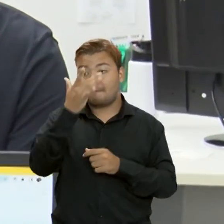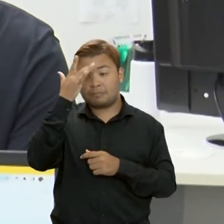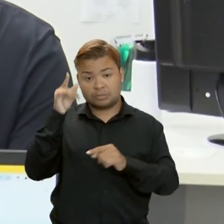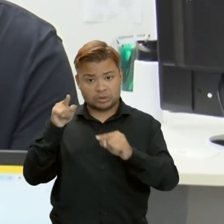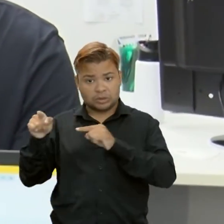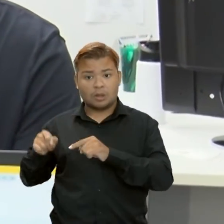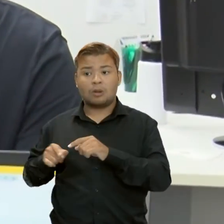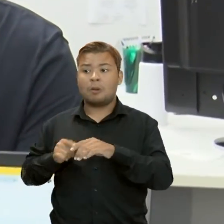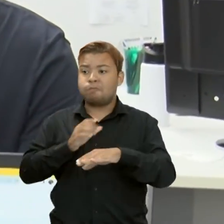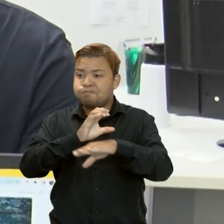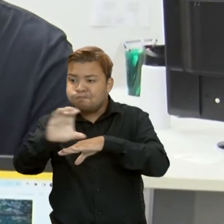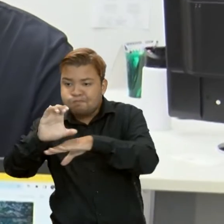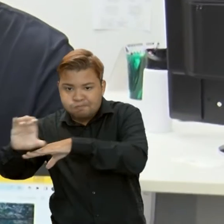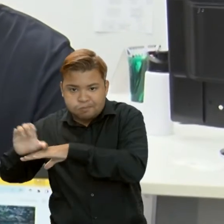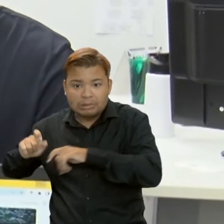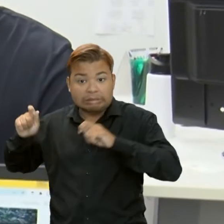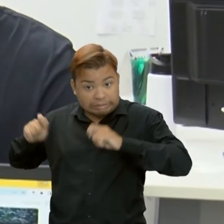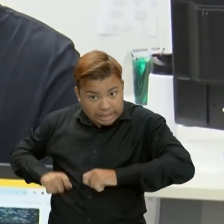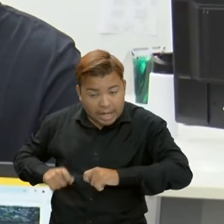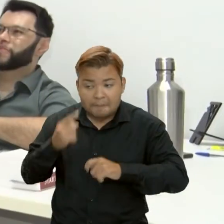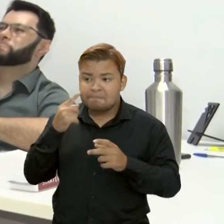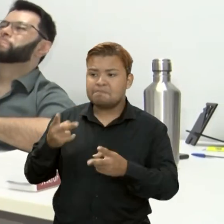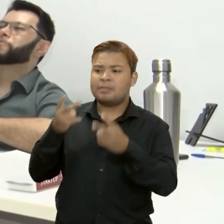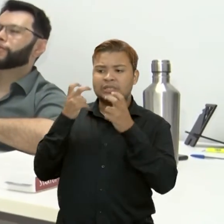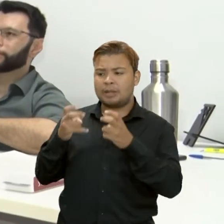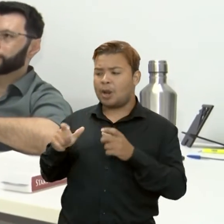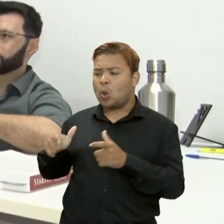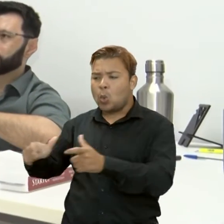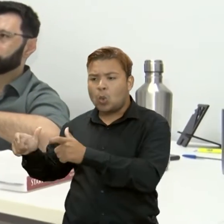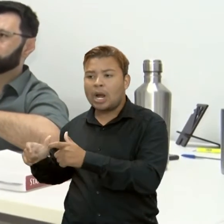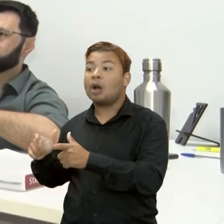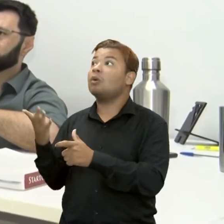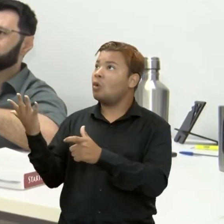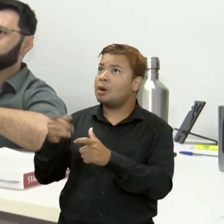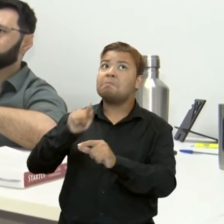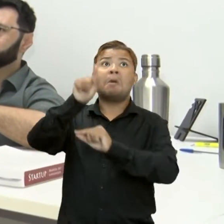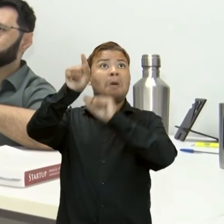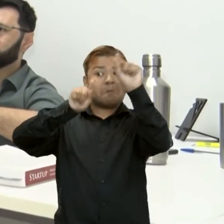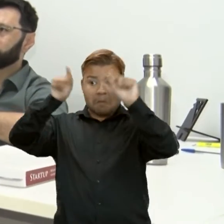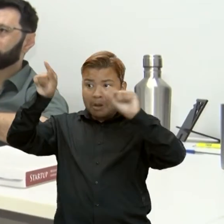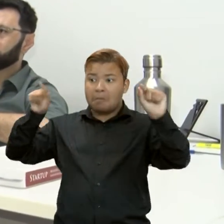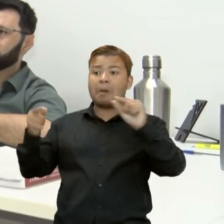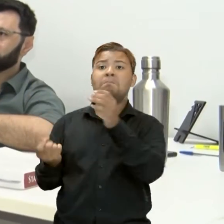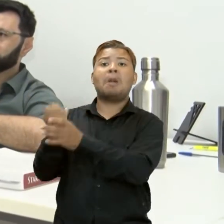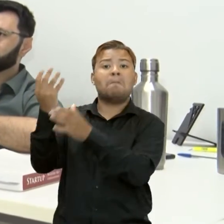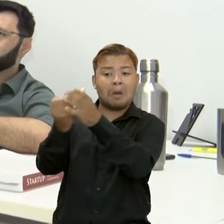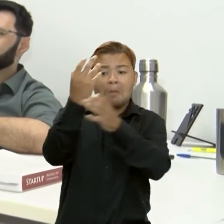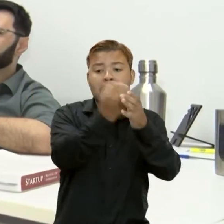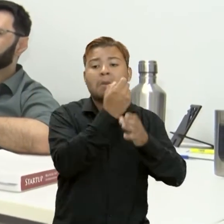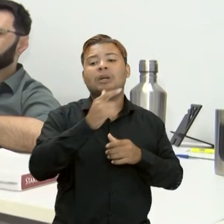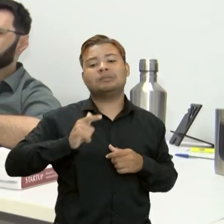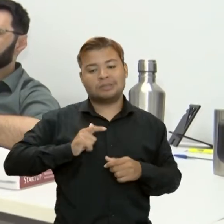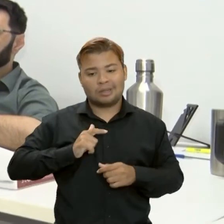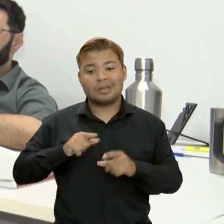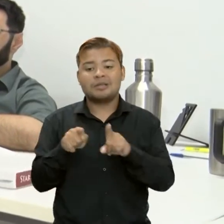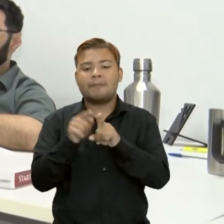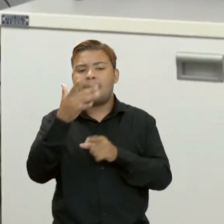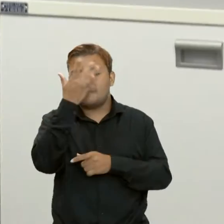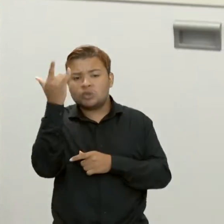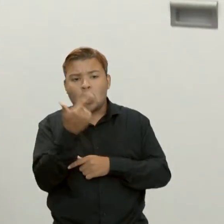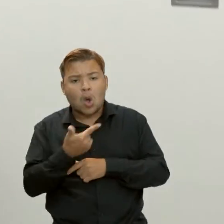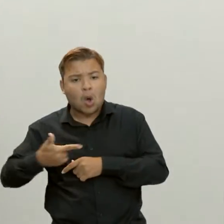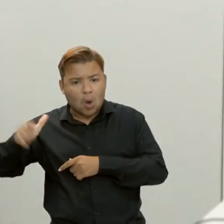um potencial fora dos eixos já consolidados, mas também serve para poder incentivar outros empreendedores a